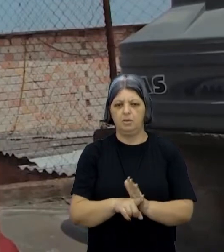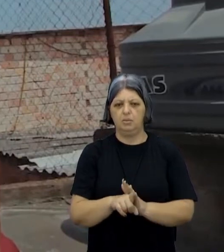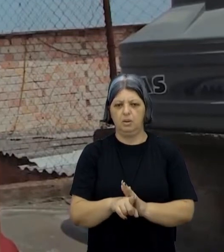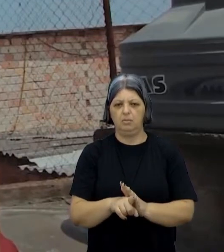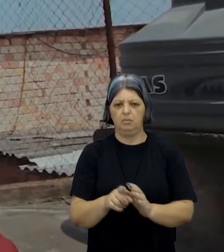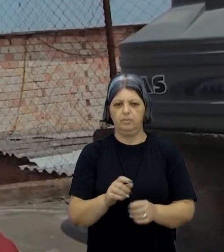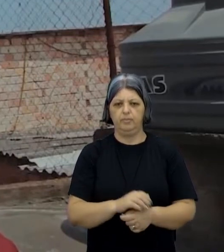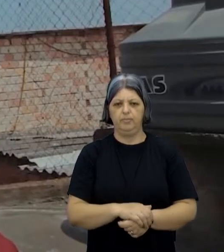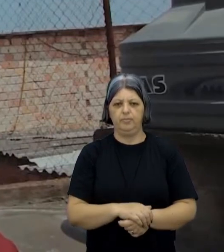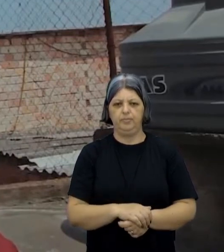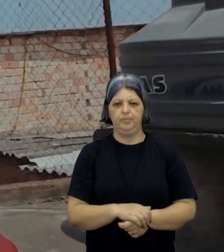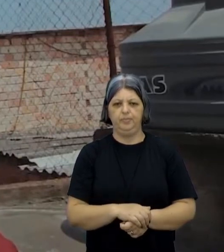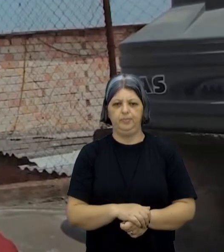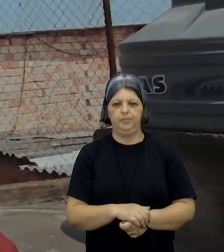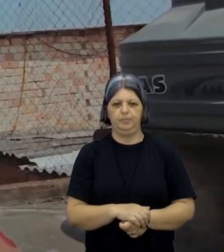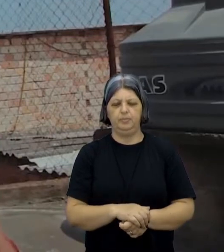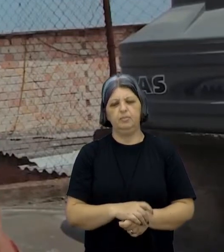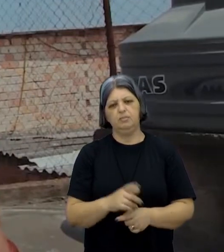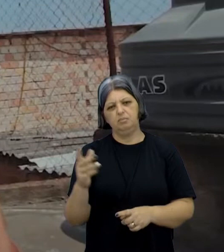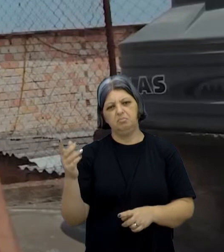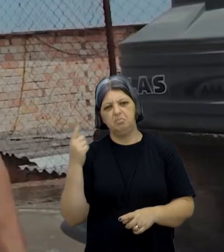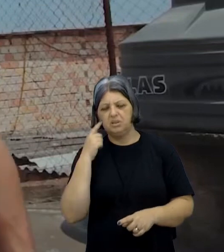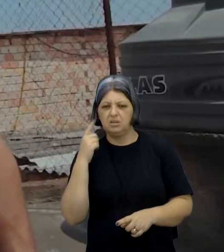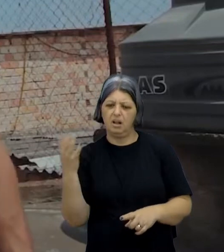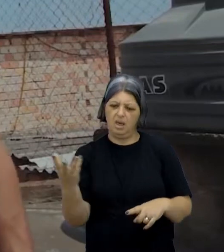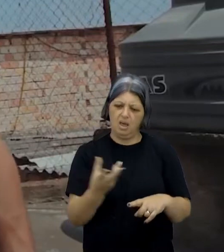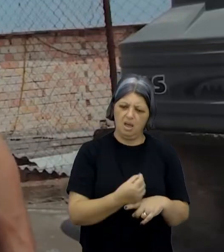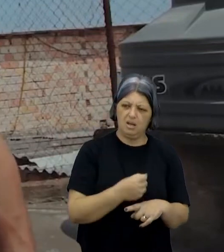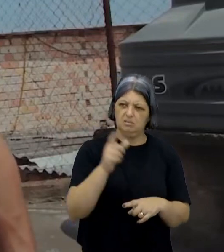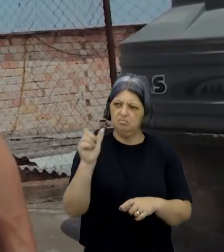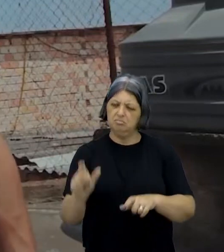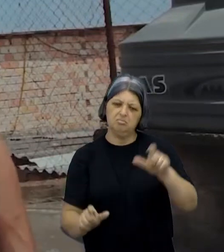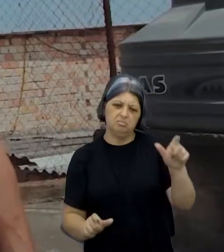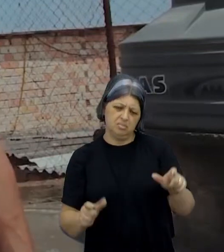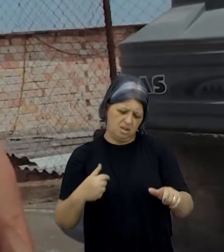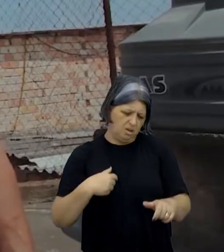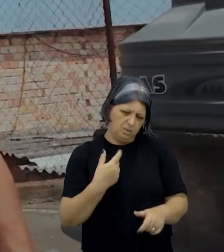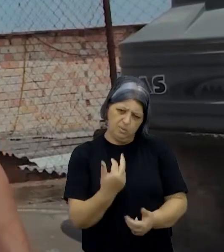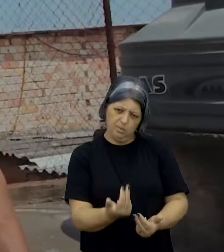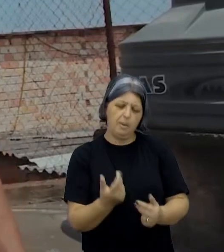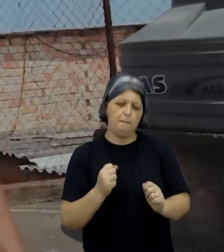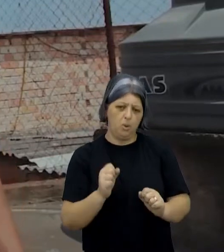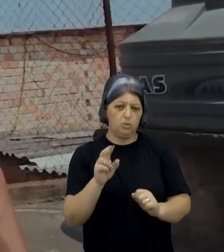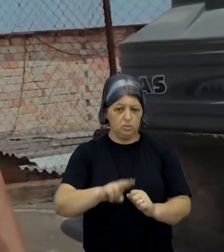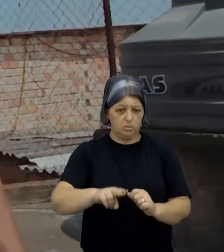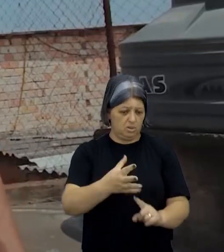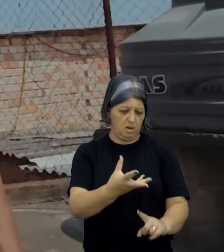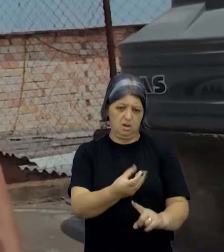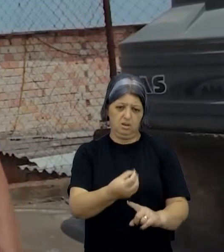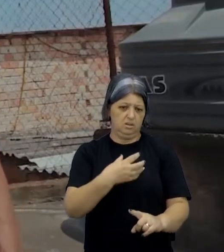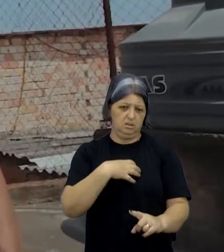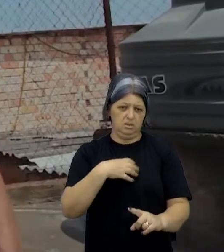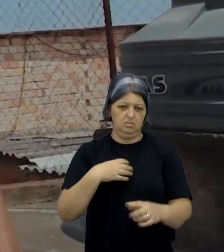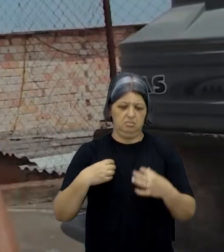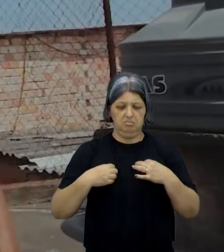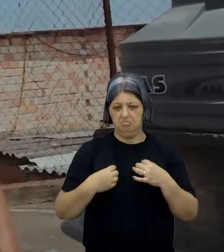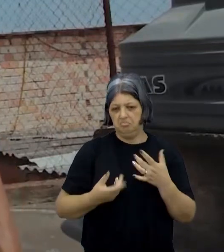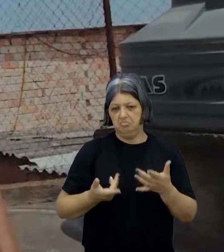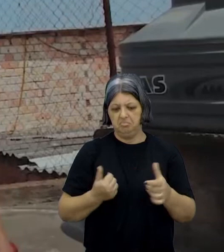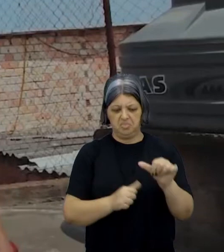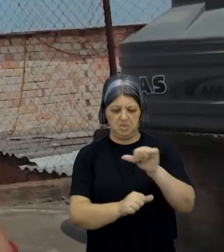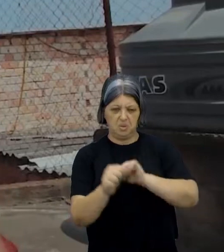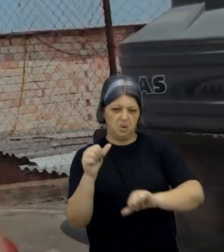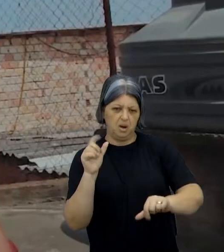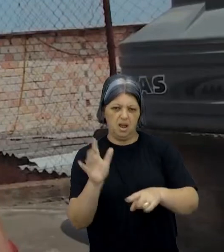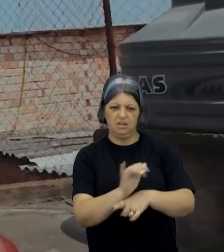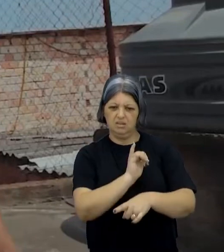explicado. Artisticamente, pessoalmente, é o mesmo cara. Agora, eu posso usar minha arte de outra forma. Eu posso pôr outra roupa nela.